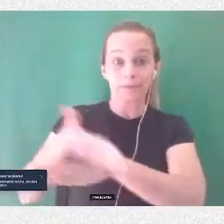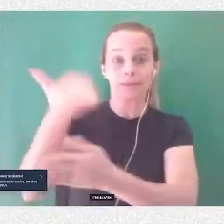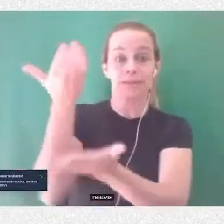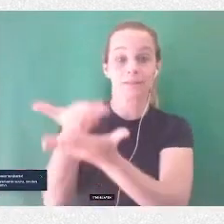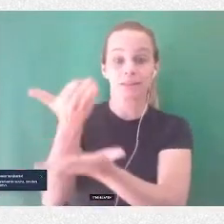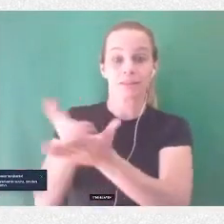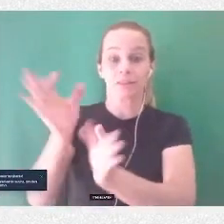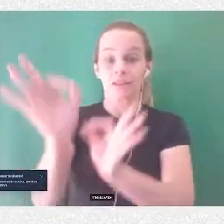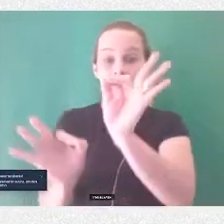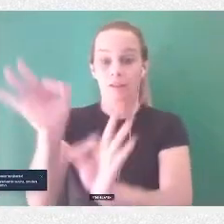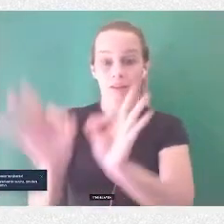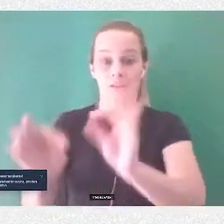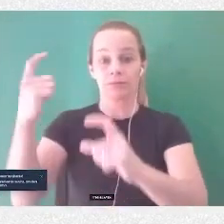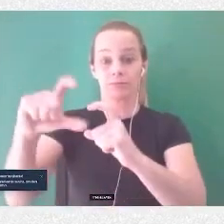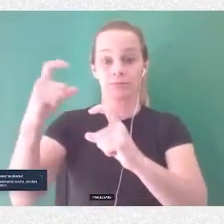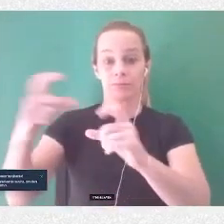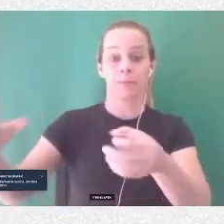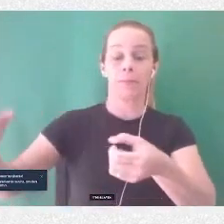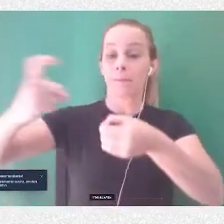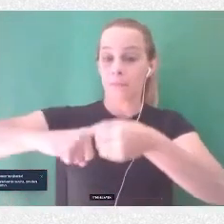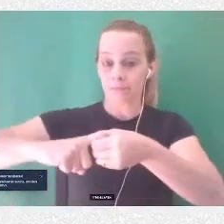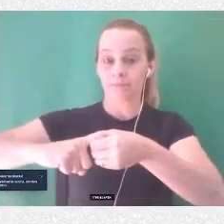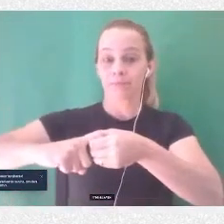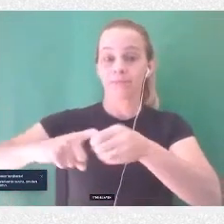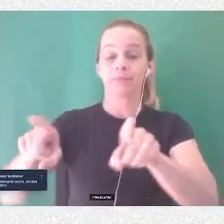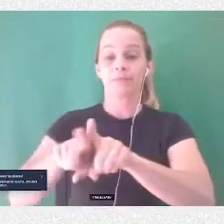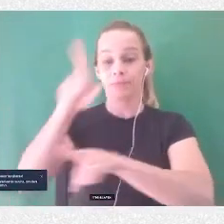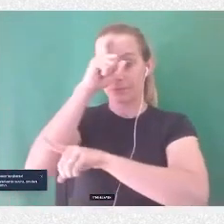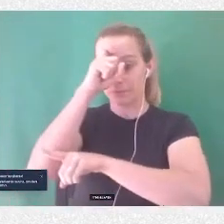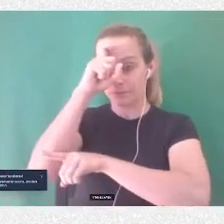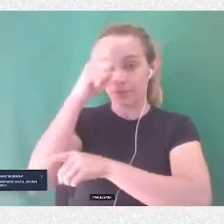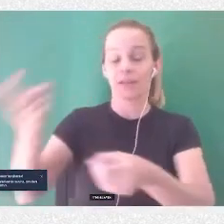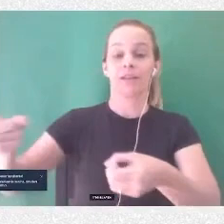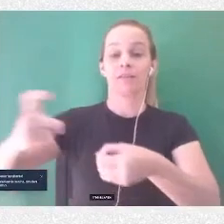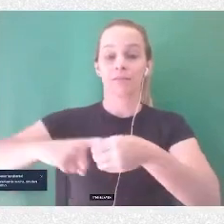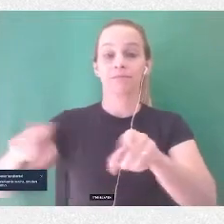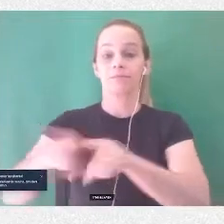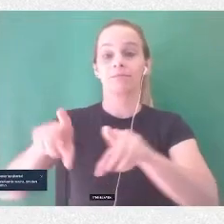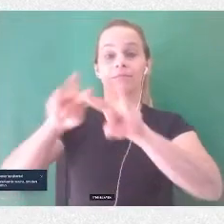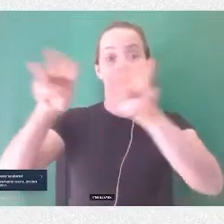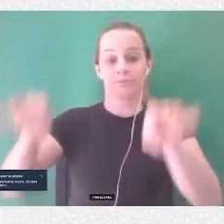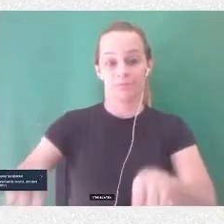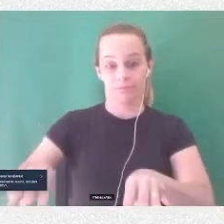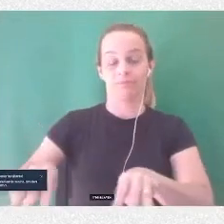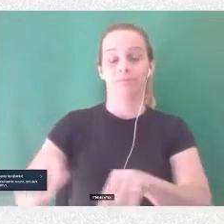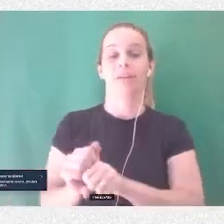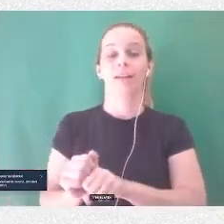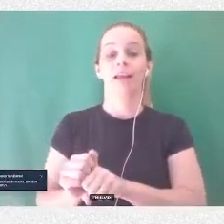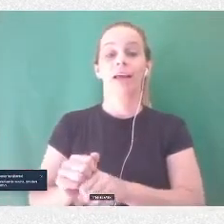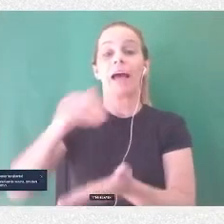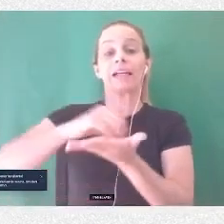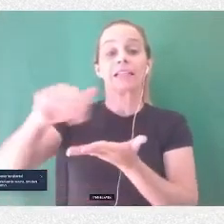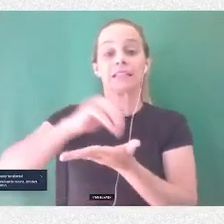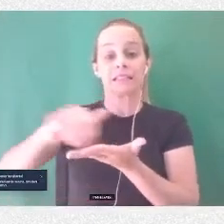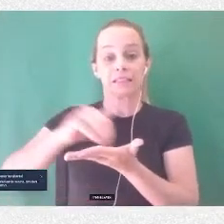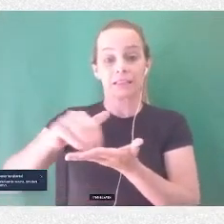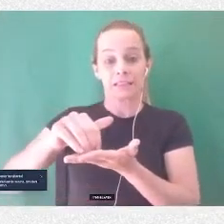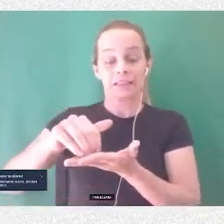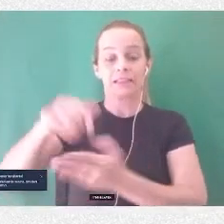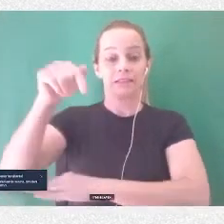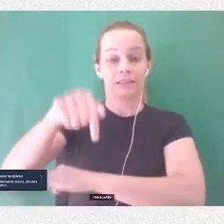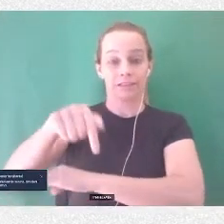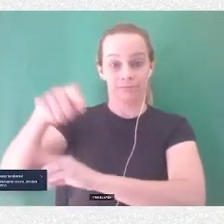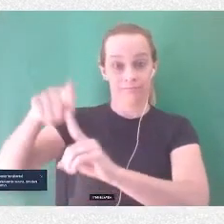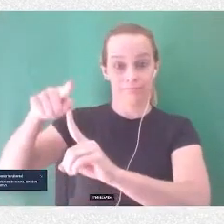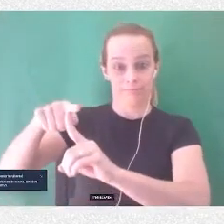pela Pfizer em parceria com o Hospital Moinhos de Vento e com a Universidade Federal do Paraná. A Secretaria Municipal de Saúde de Toledo,